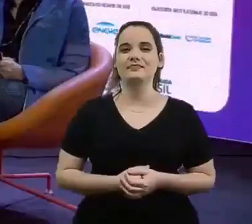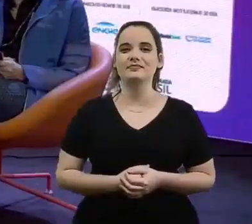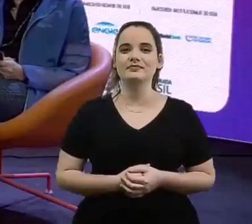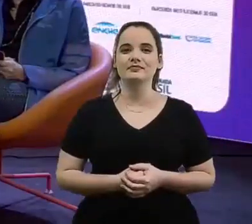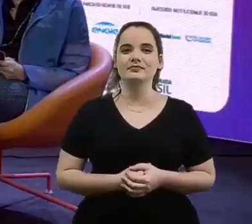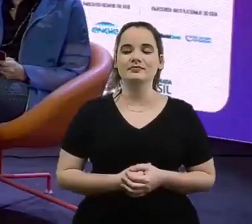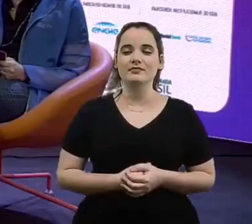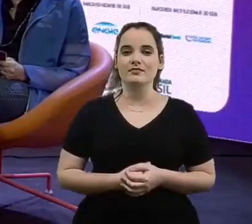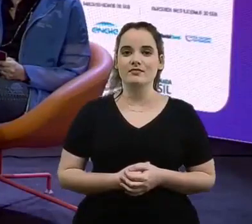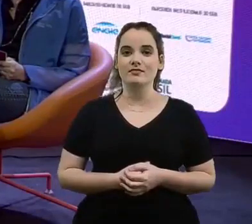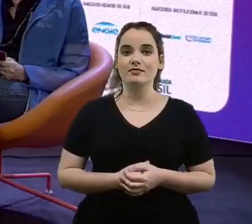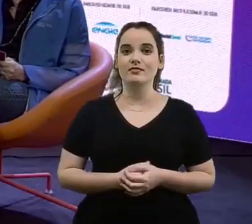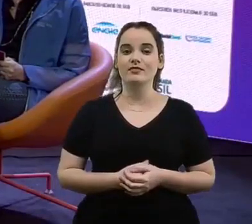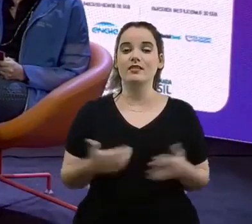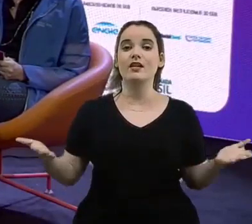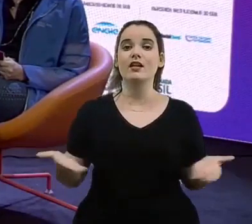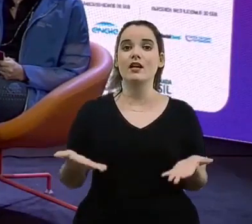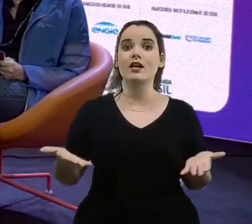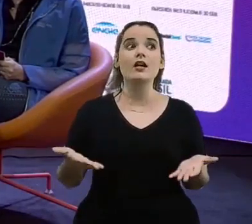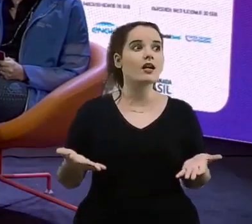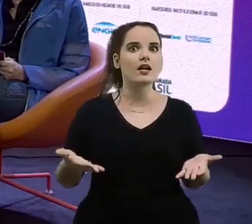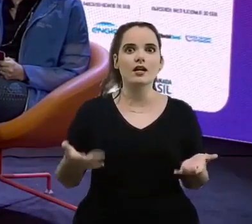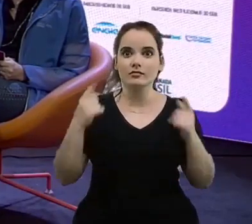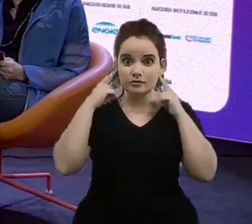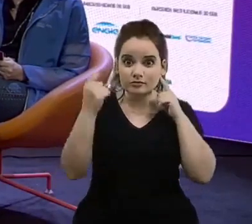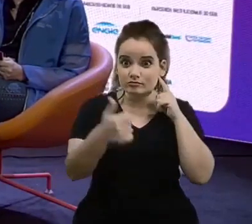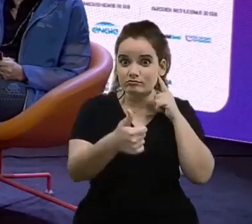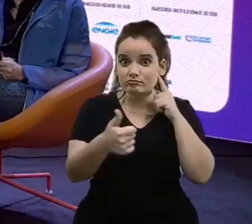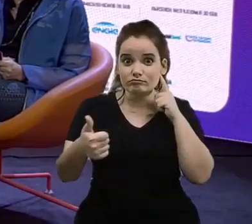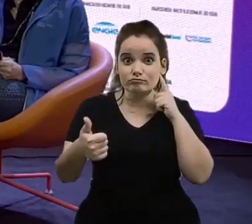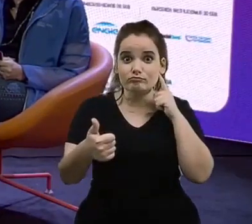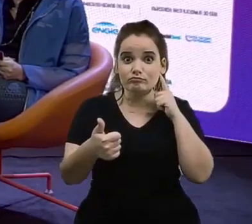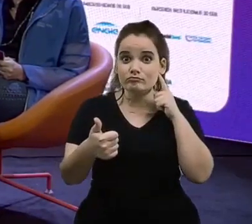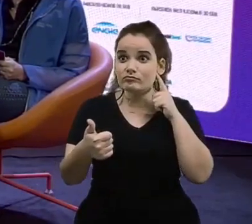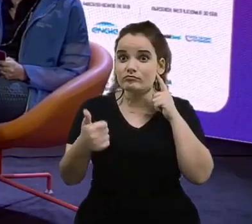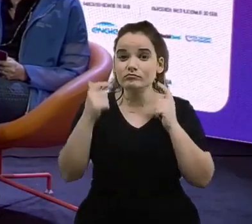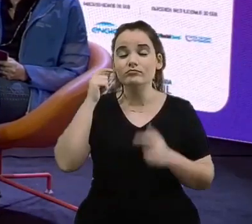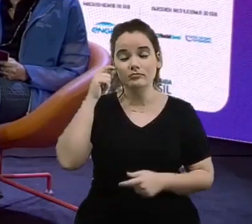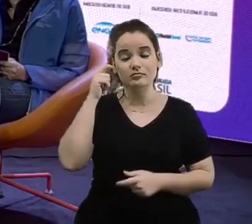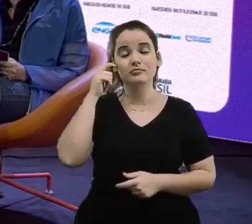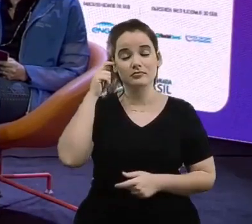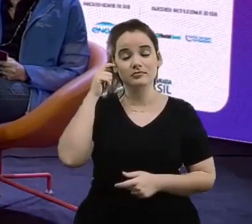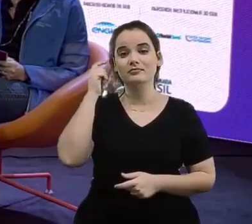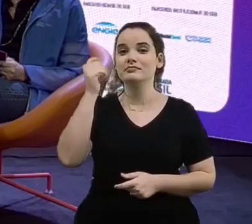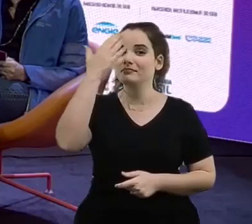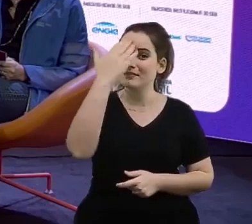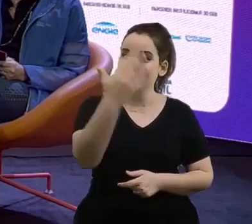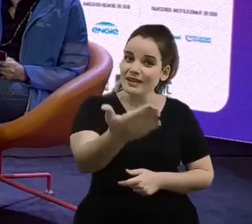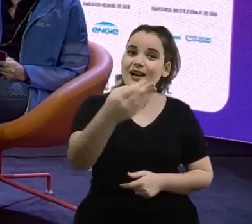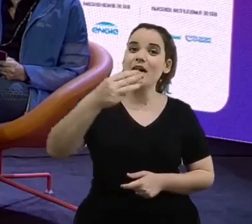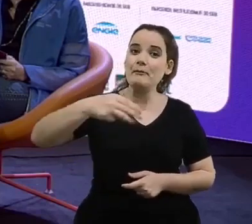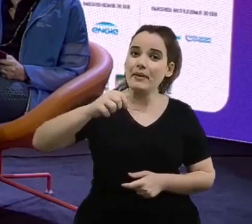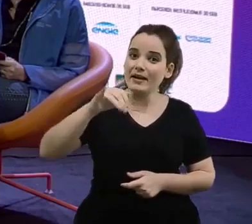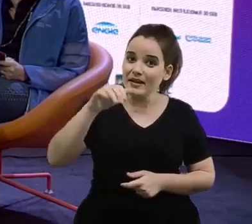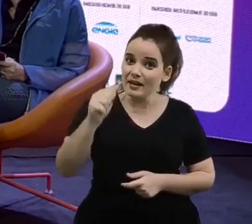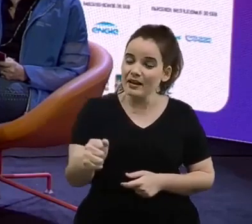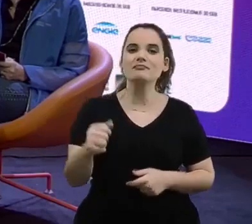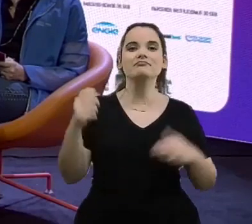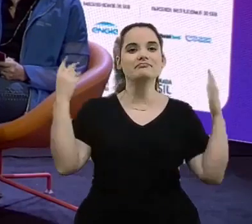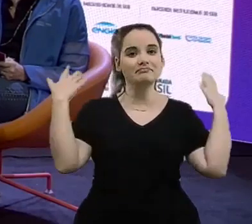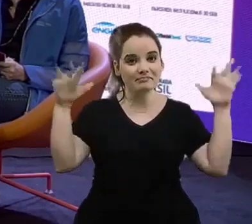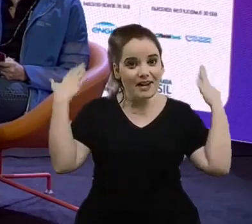com 10... Oi, agora estão me ouvindo? Muito obrigado, Maria, pela apresentação de vocês. Parabéns pelo projeto.